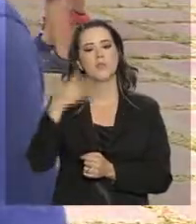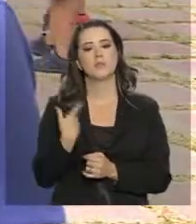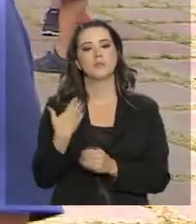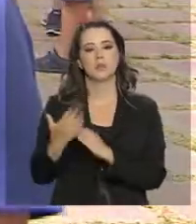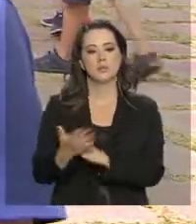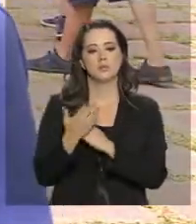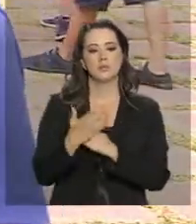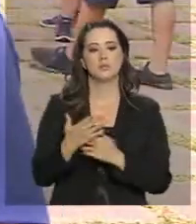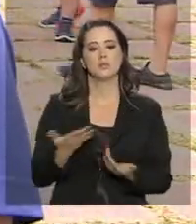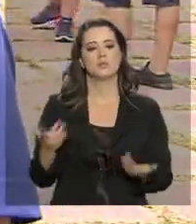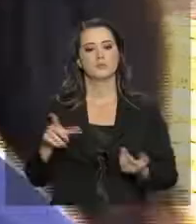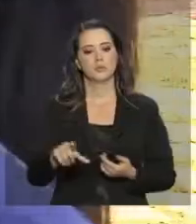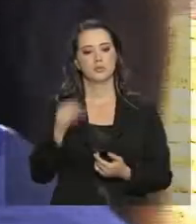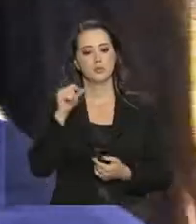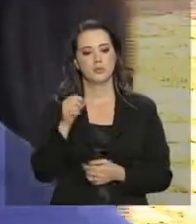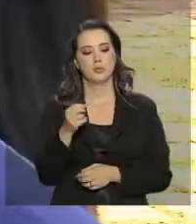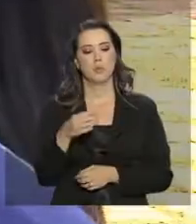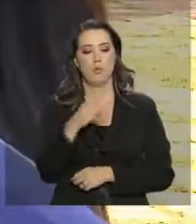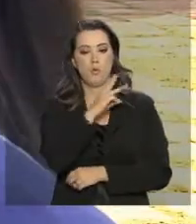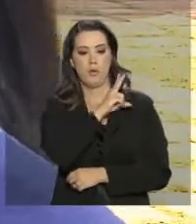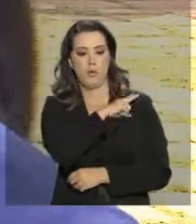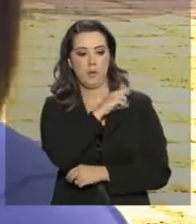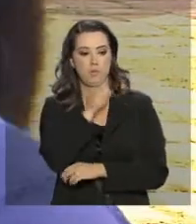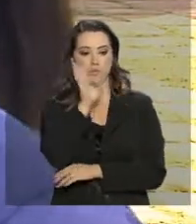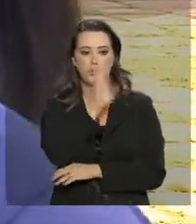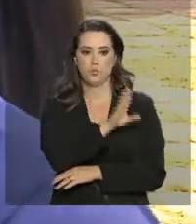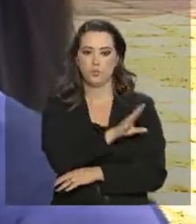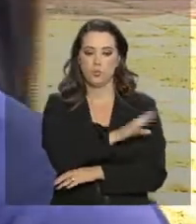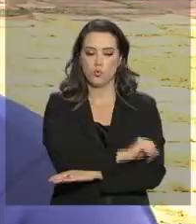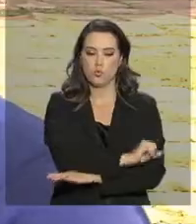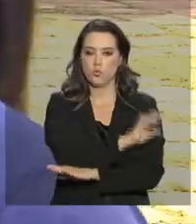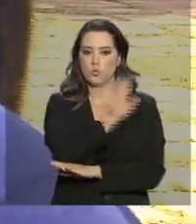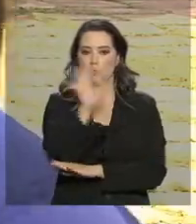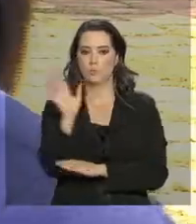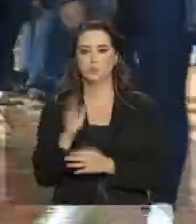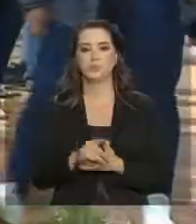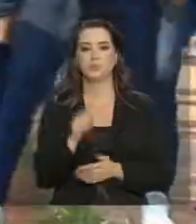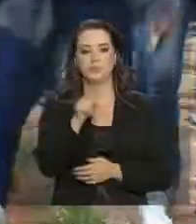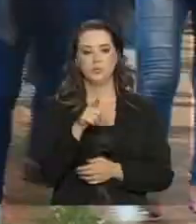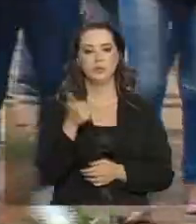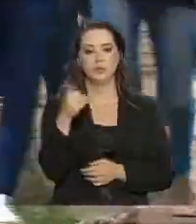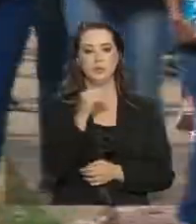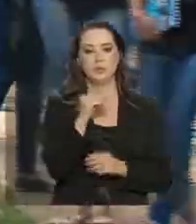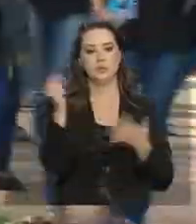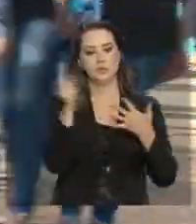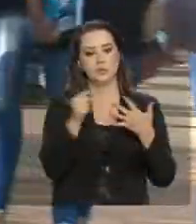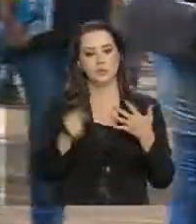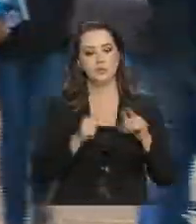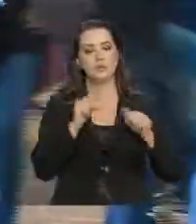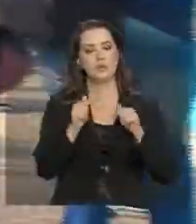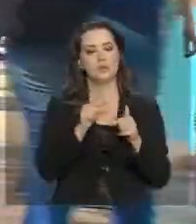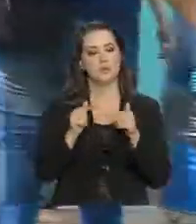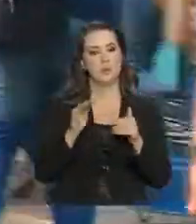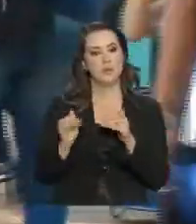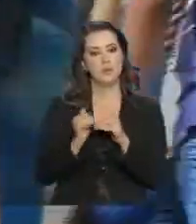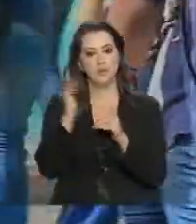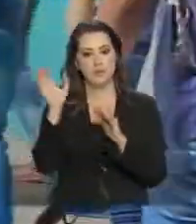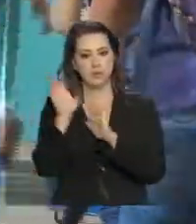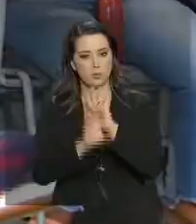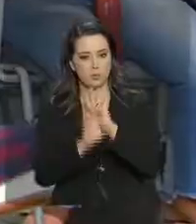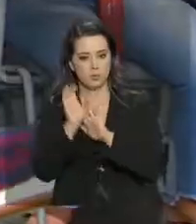ajudar eu escolhi um carro à escola da maia oferece dez opções de atividades extra curriculares